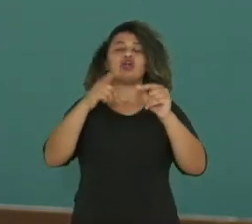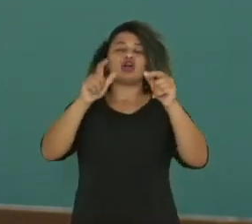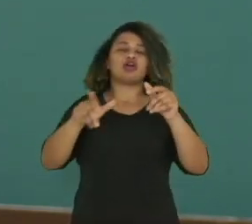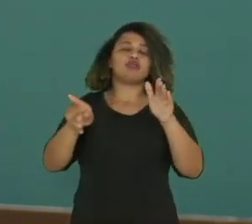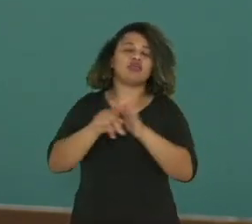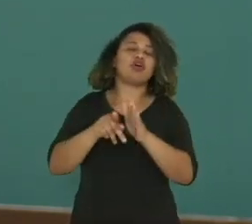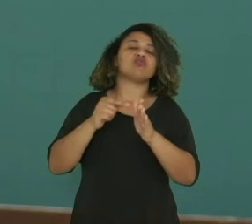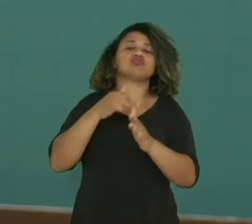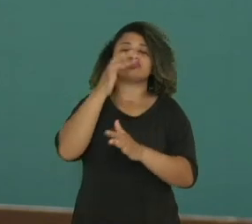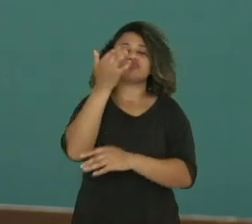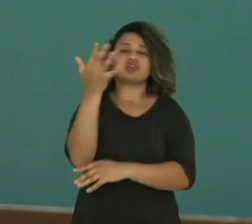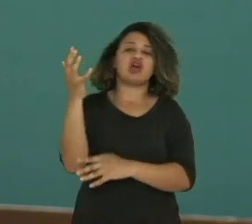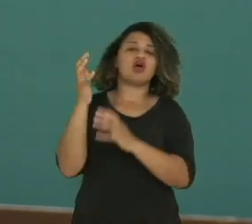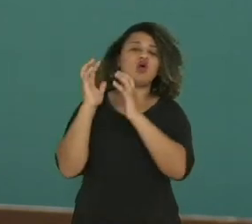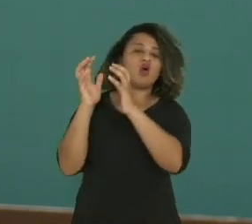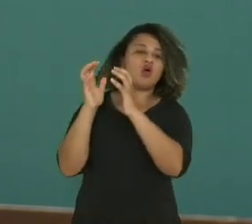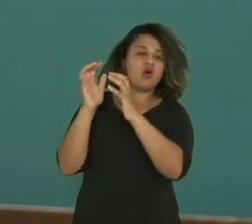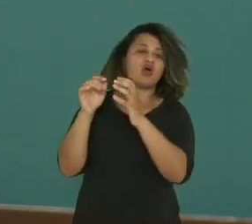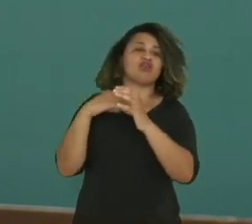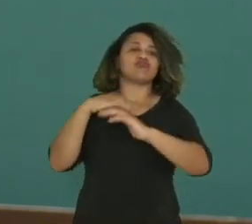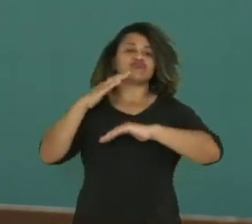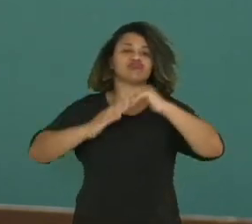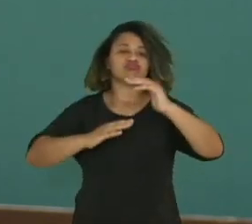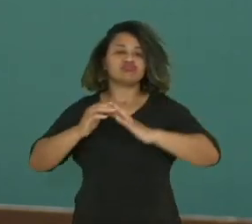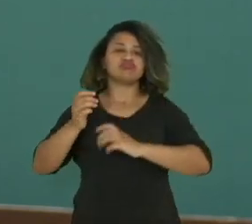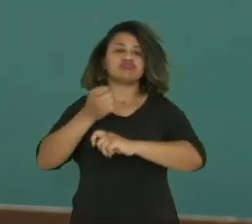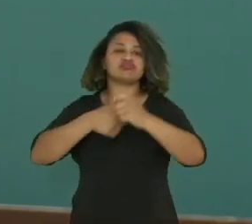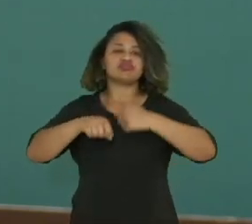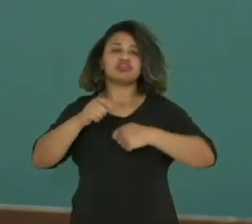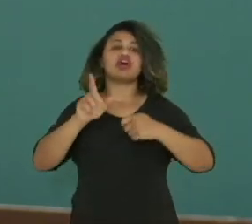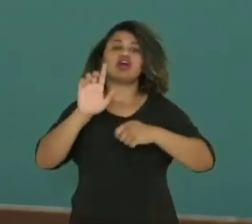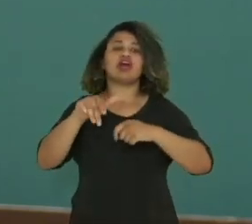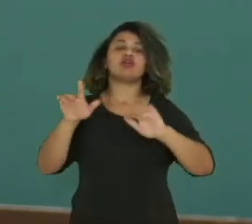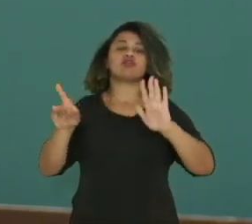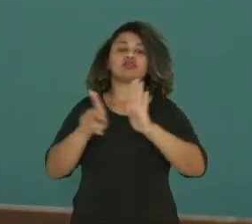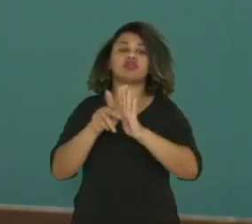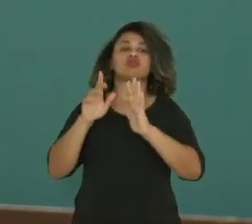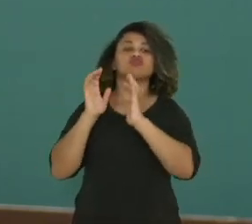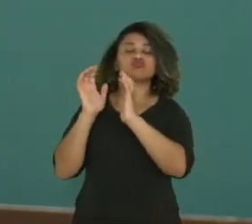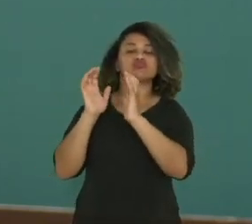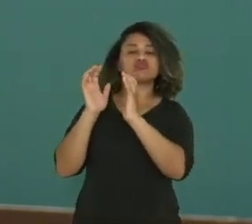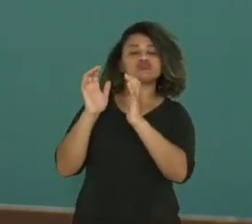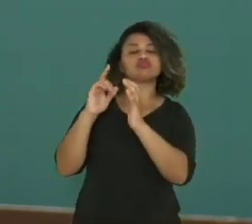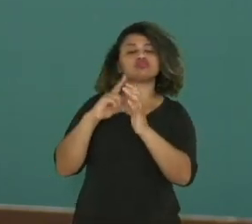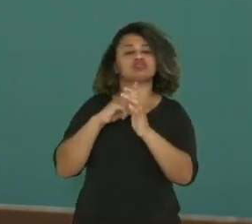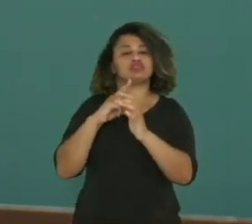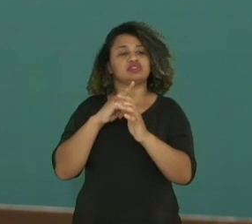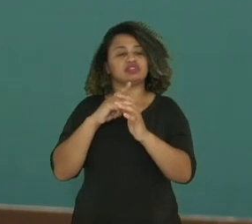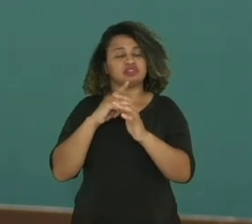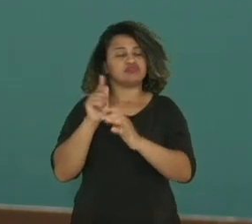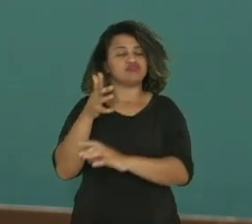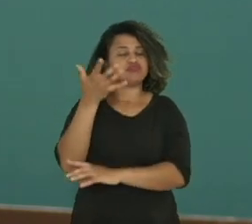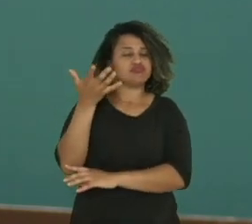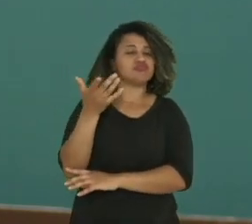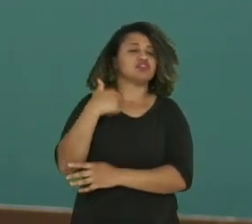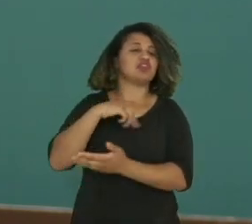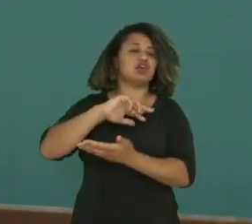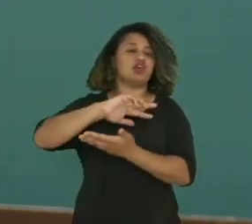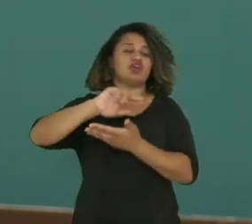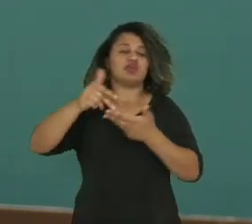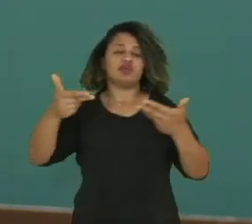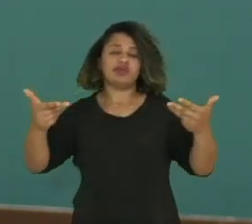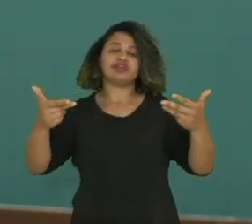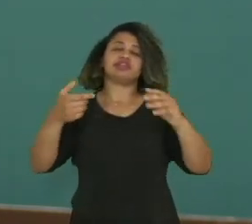cocais, né? Parte ali da atividade econômica está ligada à presença dos coqueiros e das palmeiras, entre